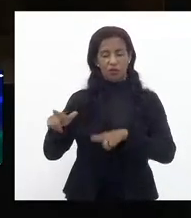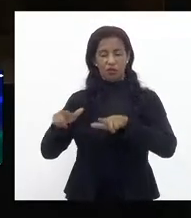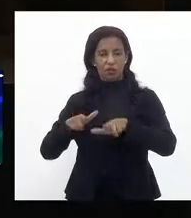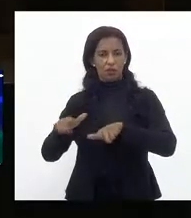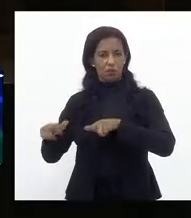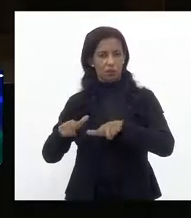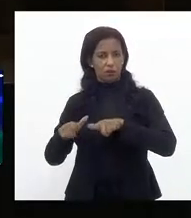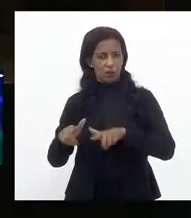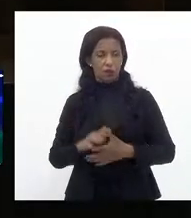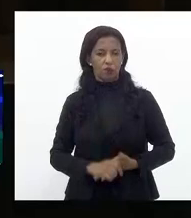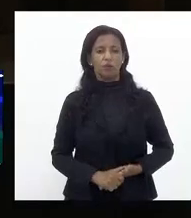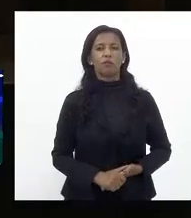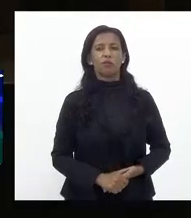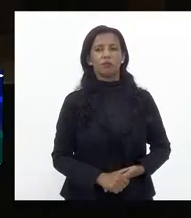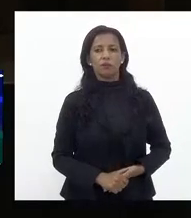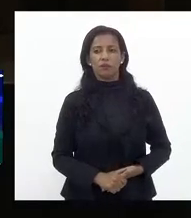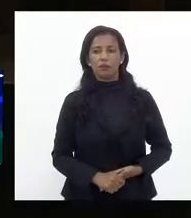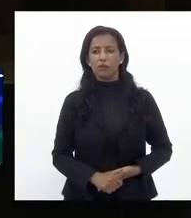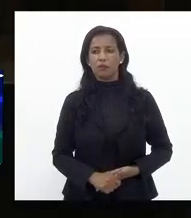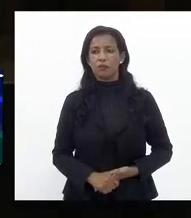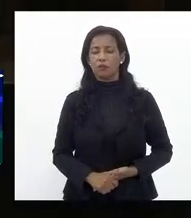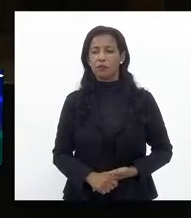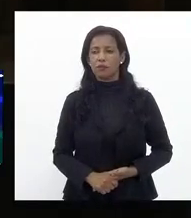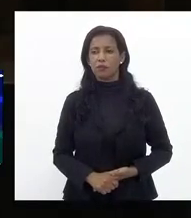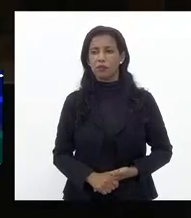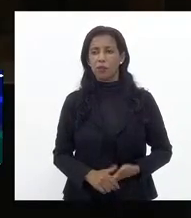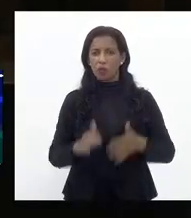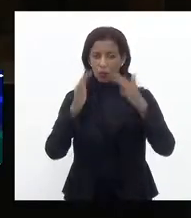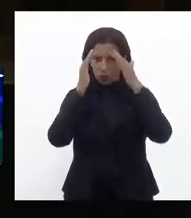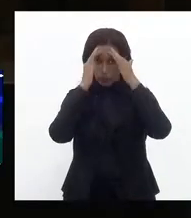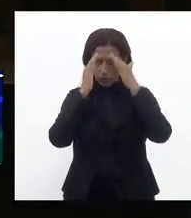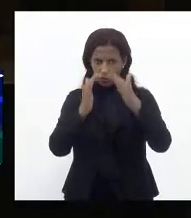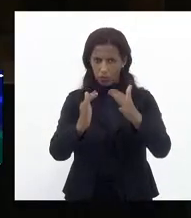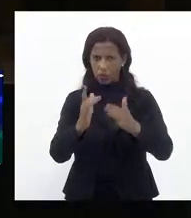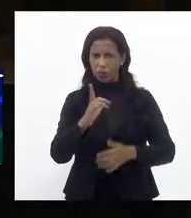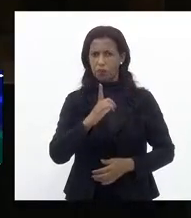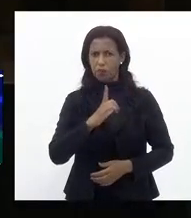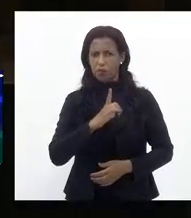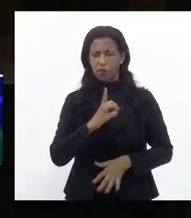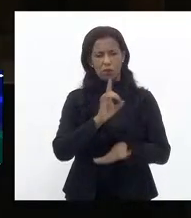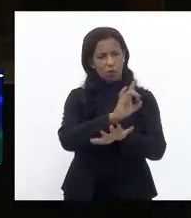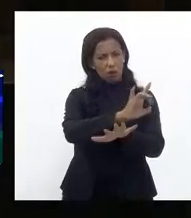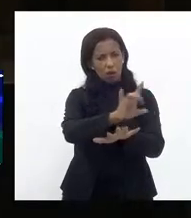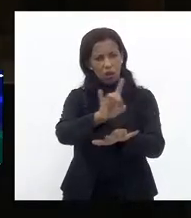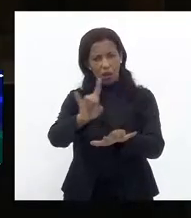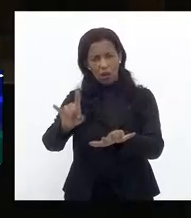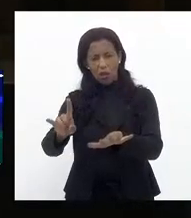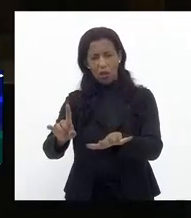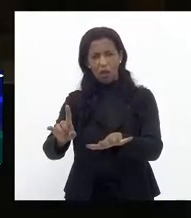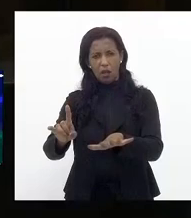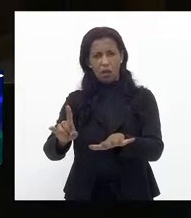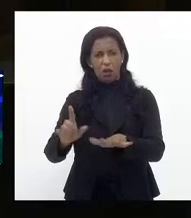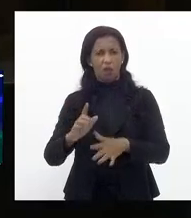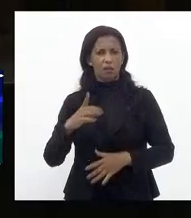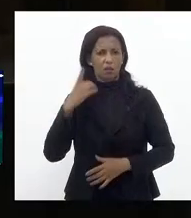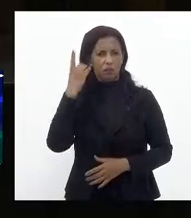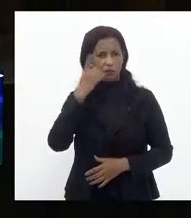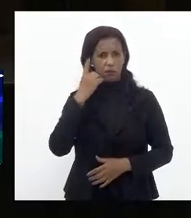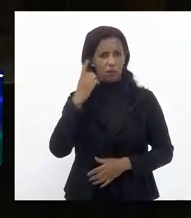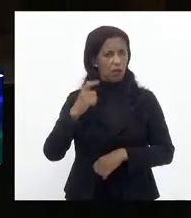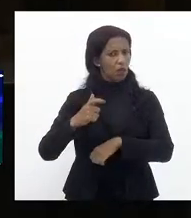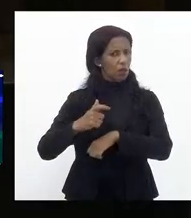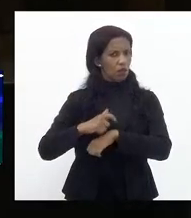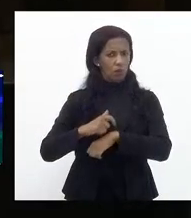trabalhadores, de servidores. Com todo o respeito que eu tenho a cada parlamentar, não chegou o momento